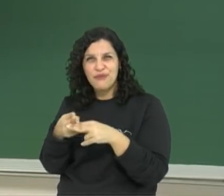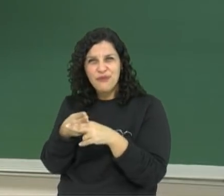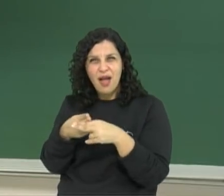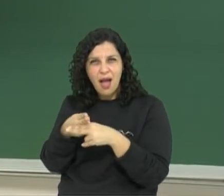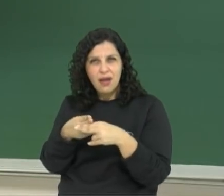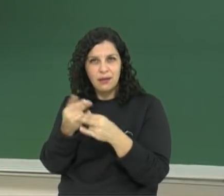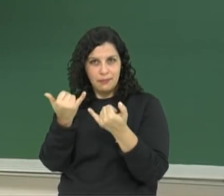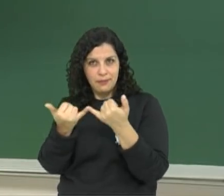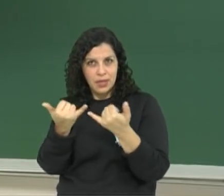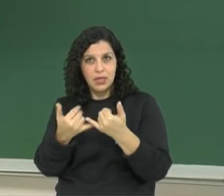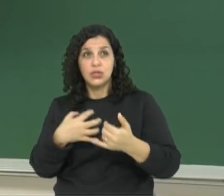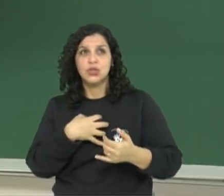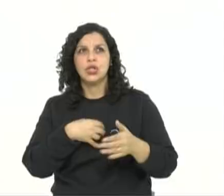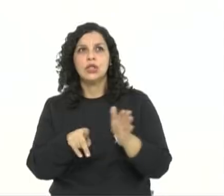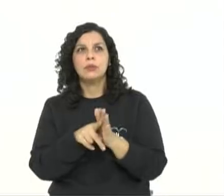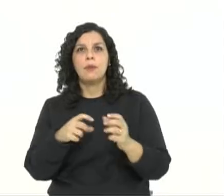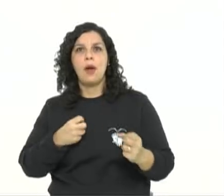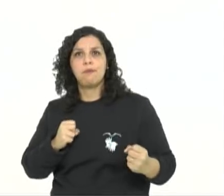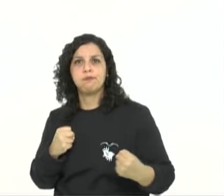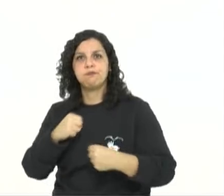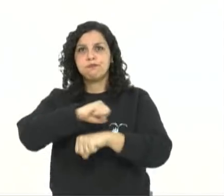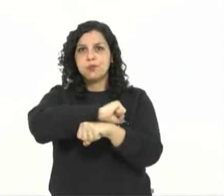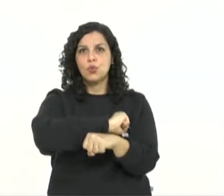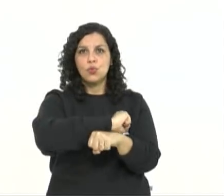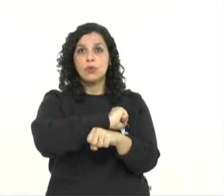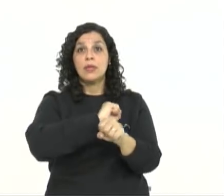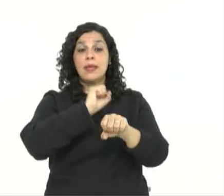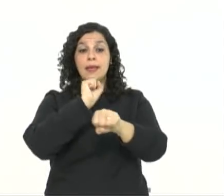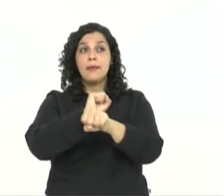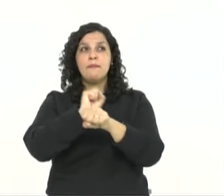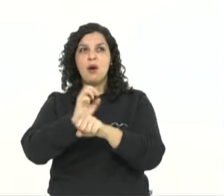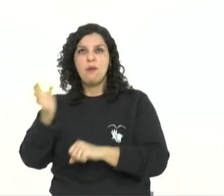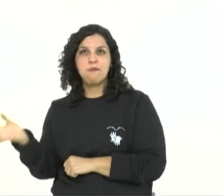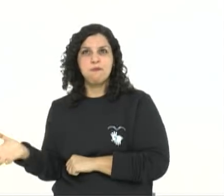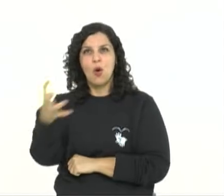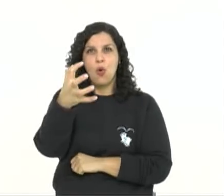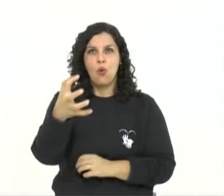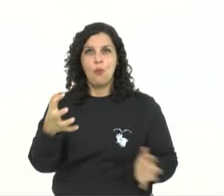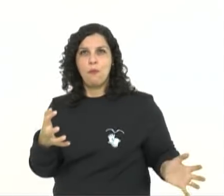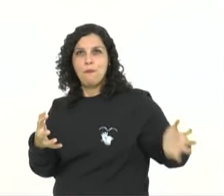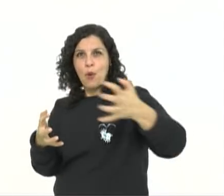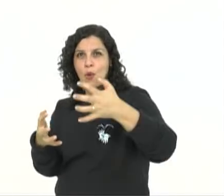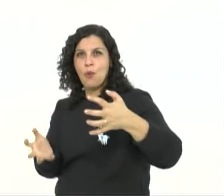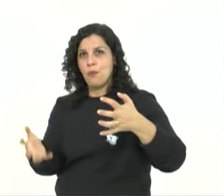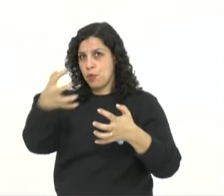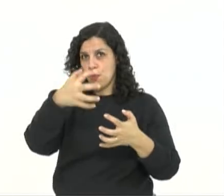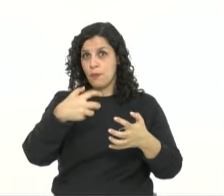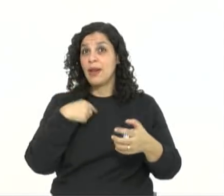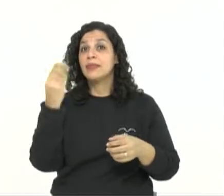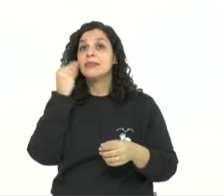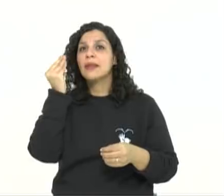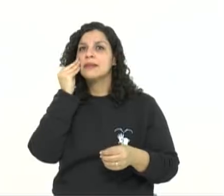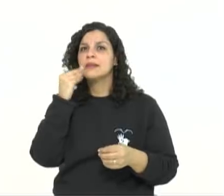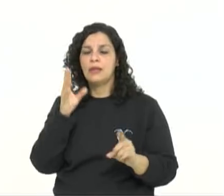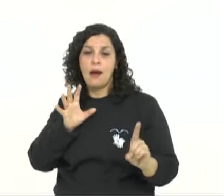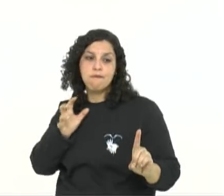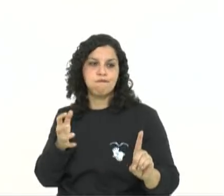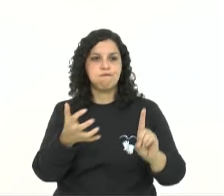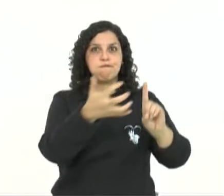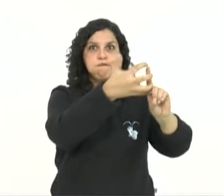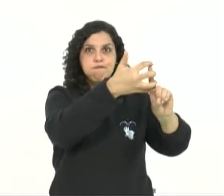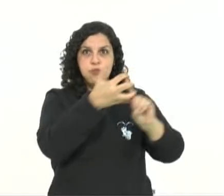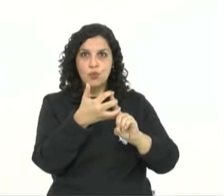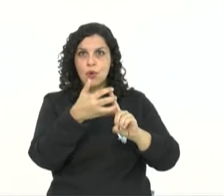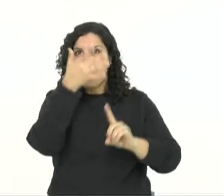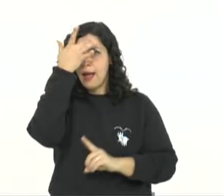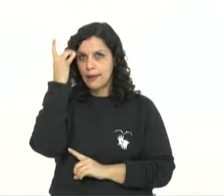até, imobilizações e mãos em garra para segurar o oponente. Com o tempo, ele